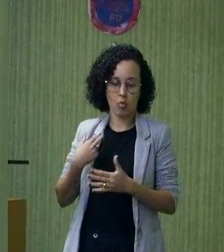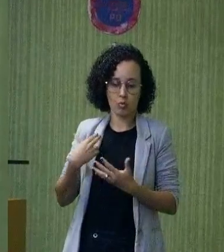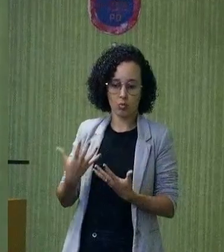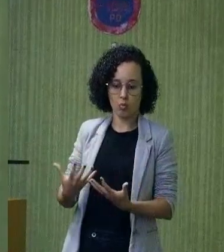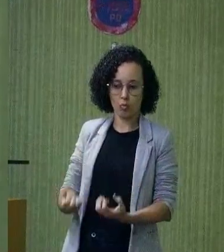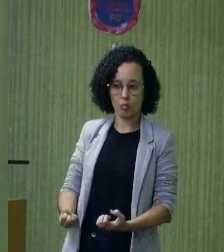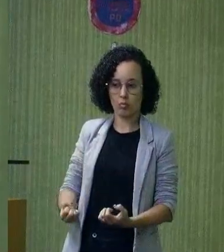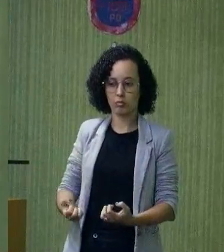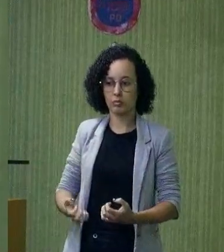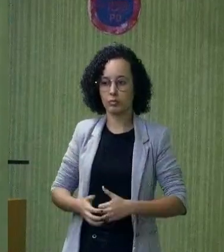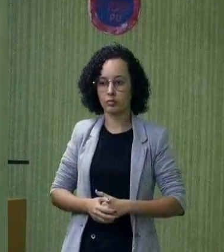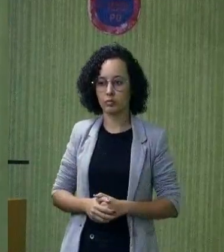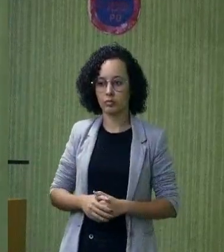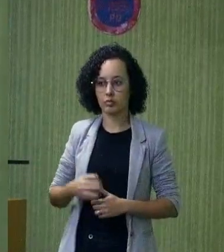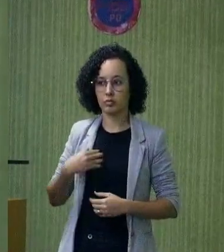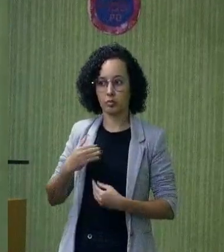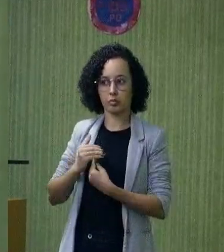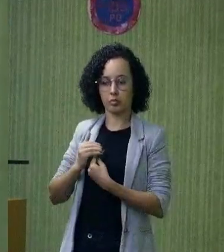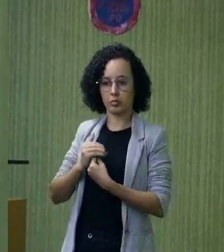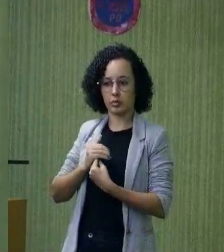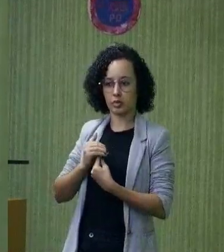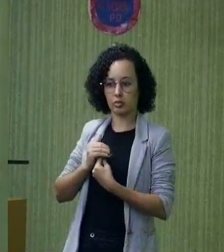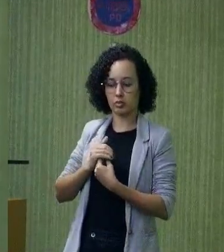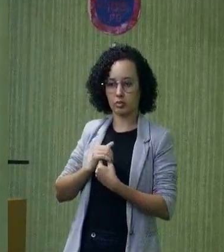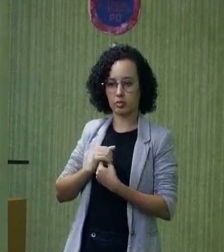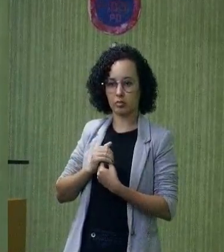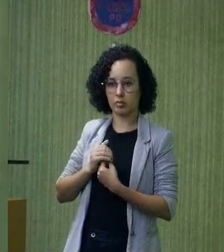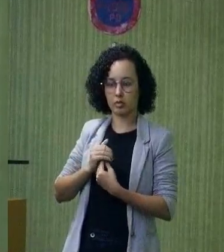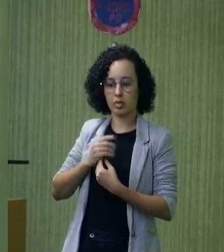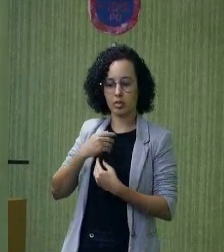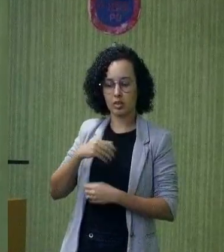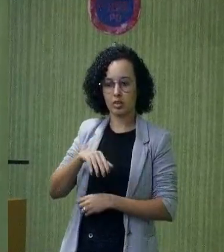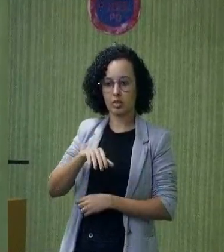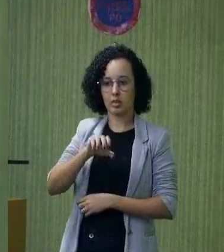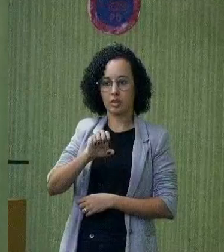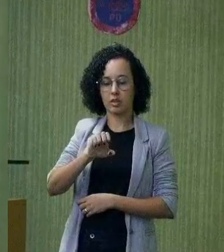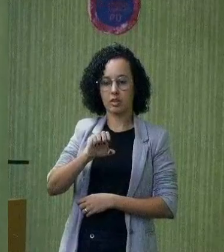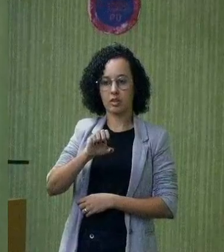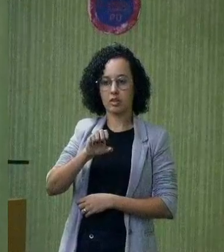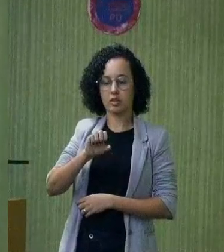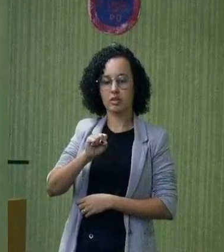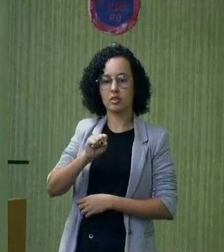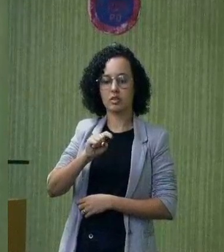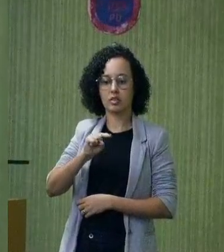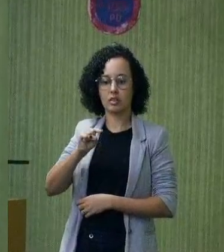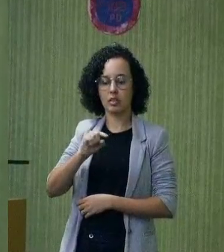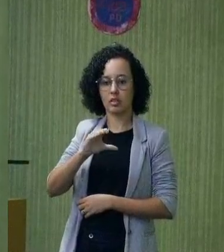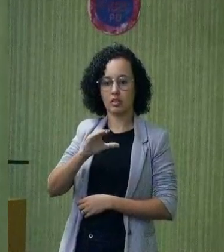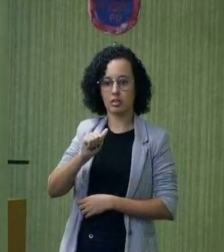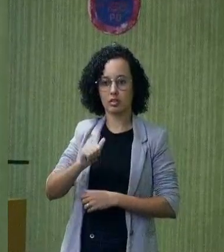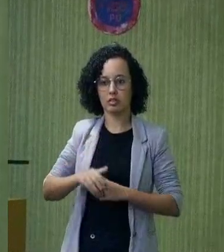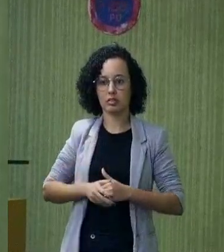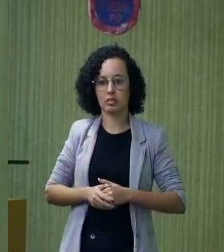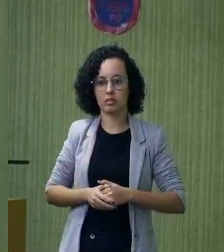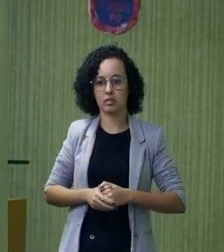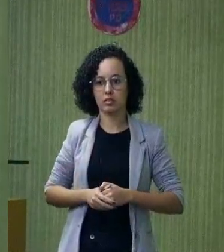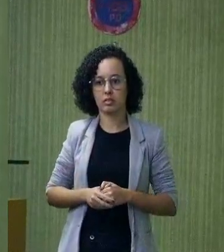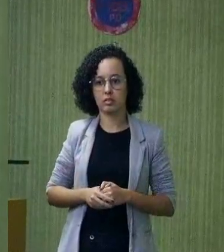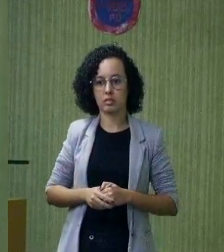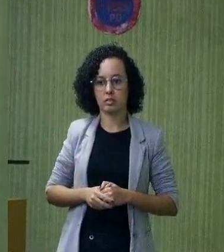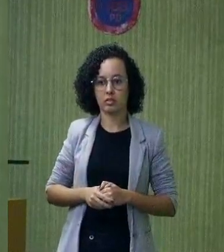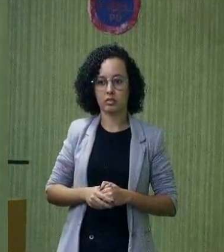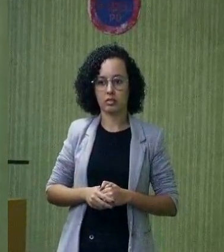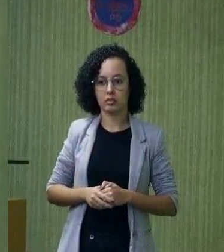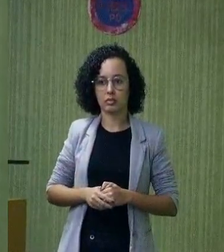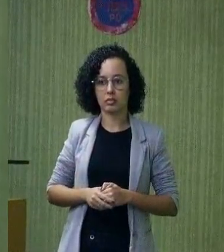corrigiu uma professora é seca Doutora não é seca que nós não estamos no nordeste nós estamos no Amazonas eu digo tá bom